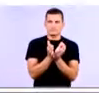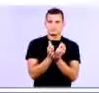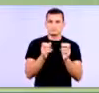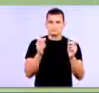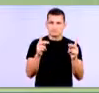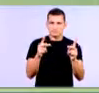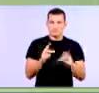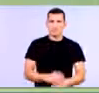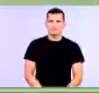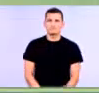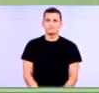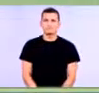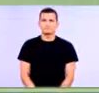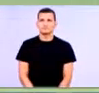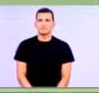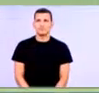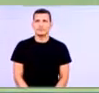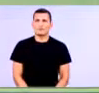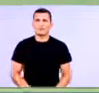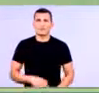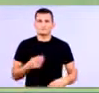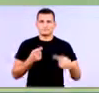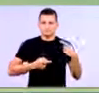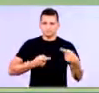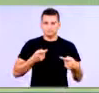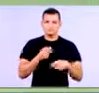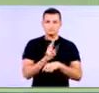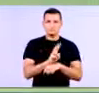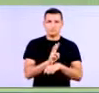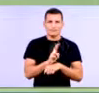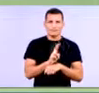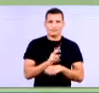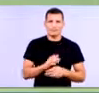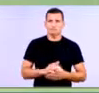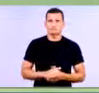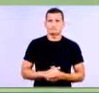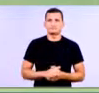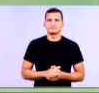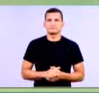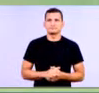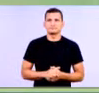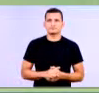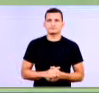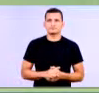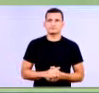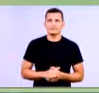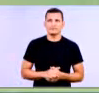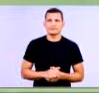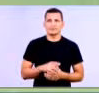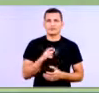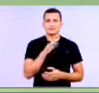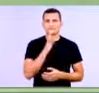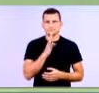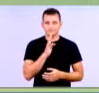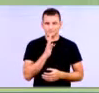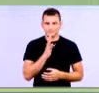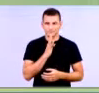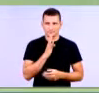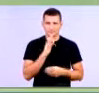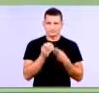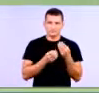ok? Política de segurança. Vamos a uma primeira definição aqui. Ela é conhecida como